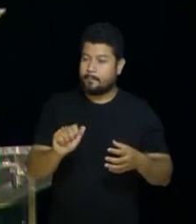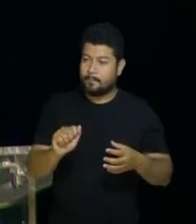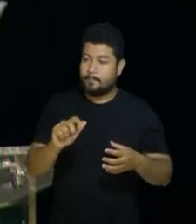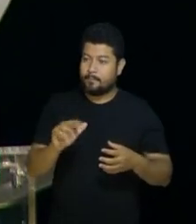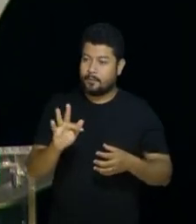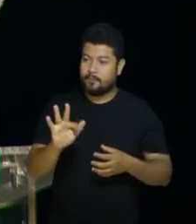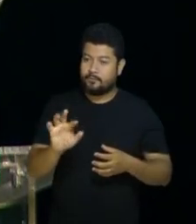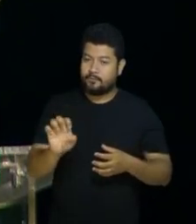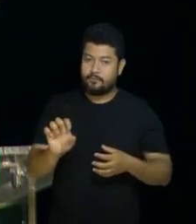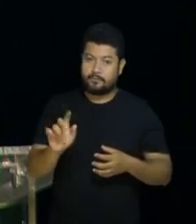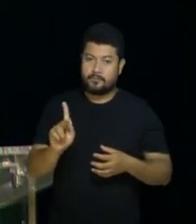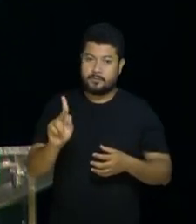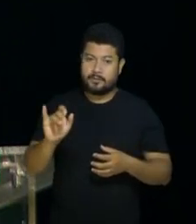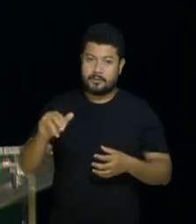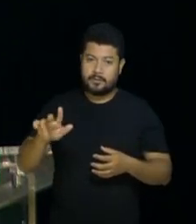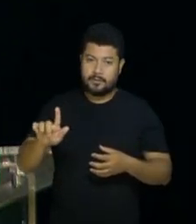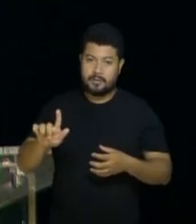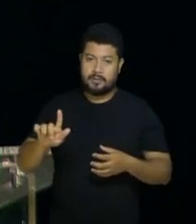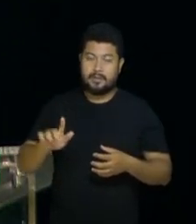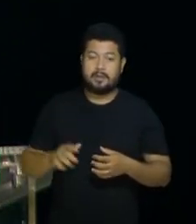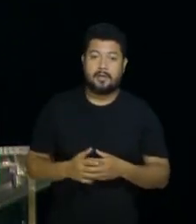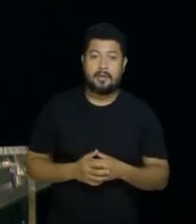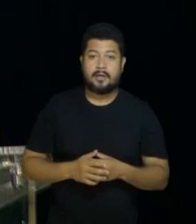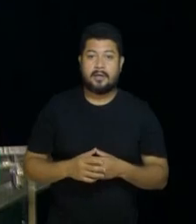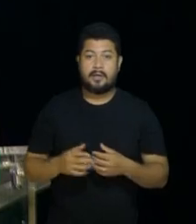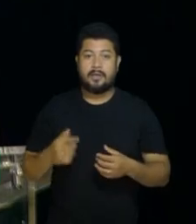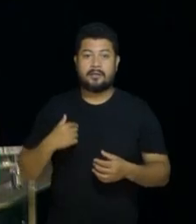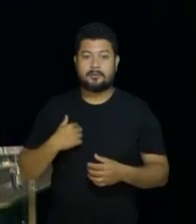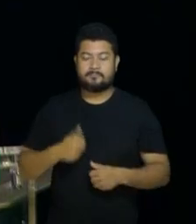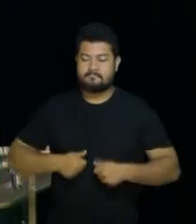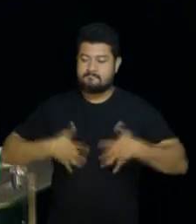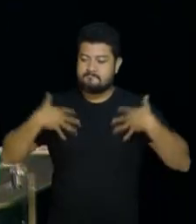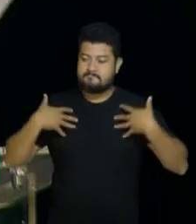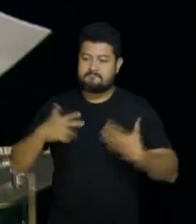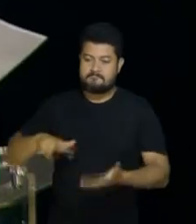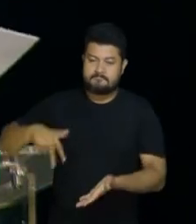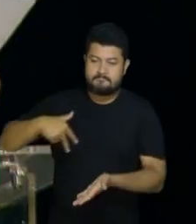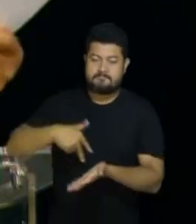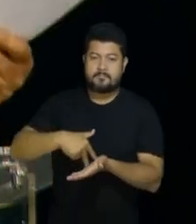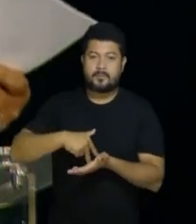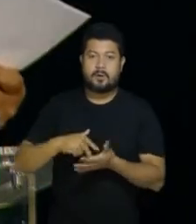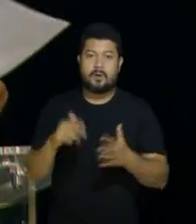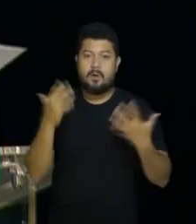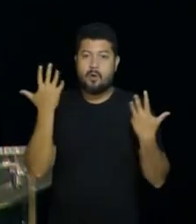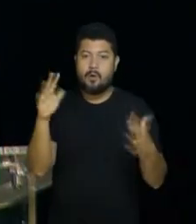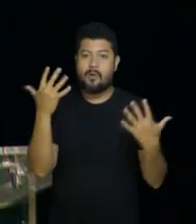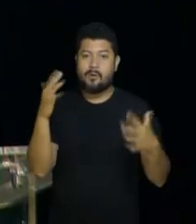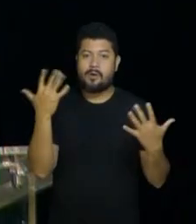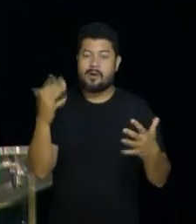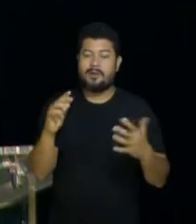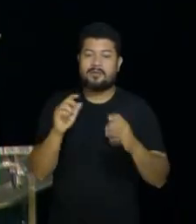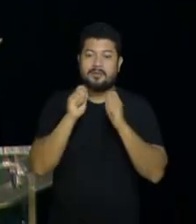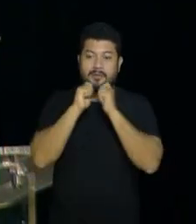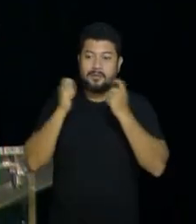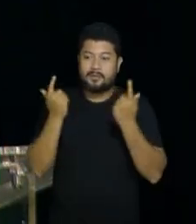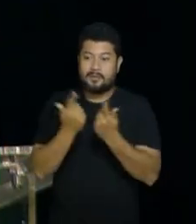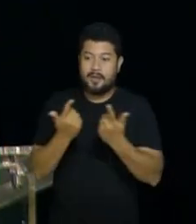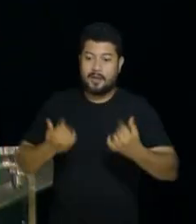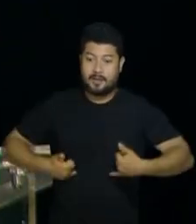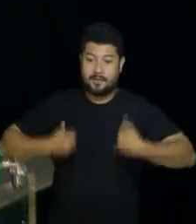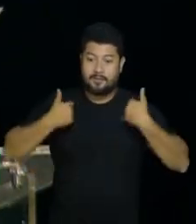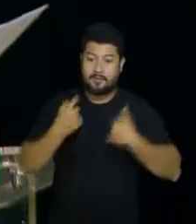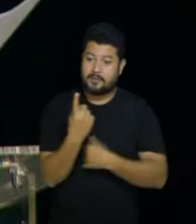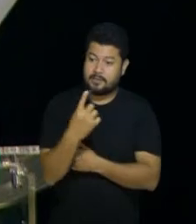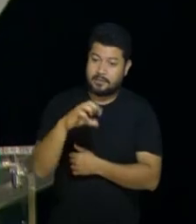trazer e estar diante dessa Assembleia nesta data em que é comemorado os 190 anos desta